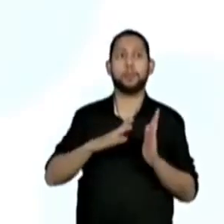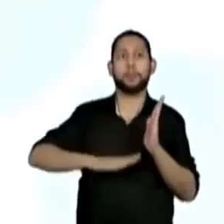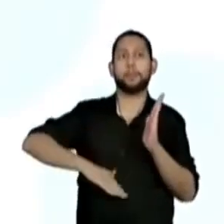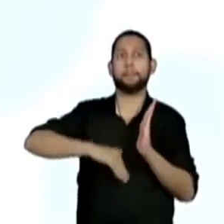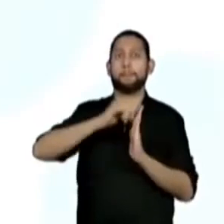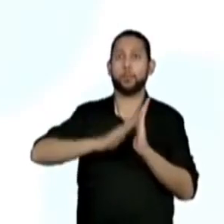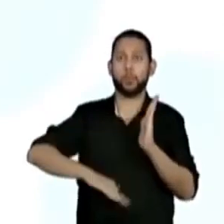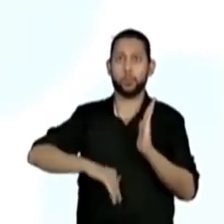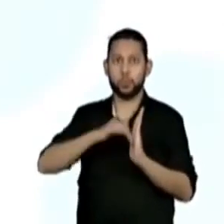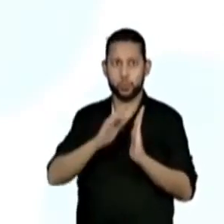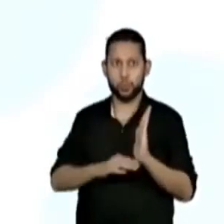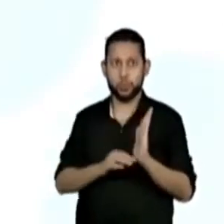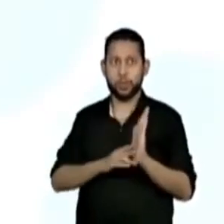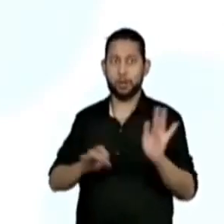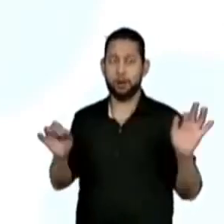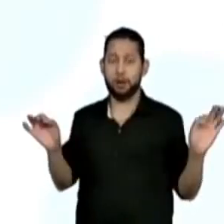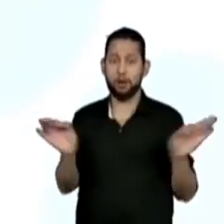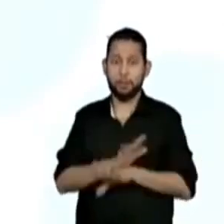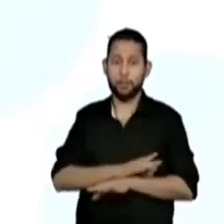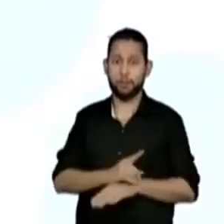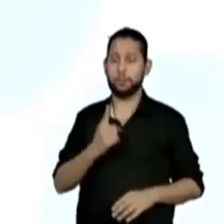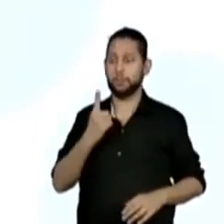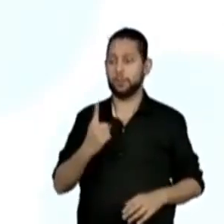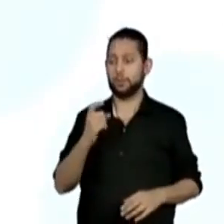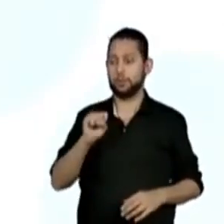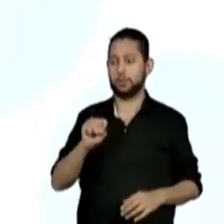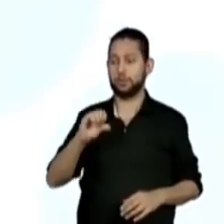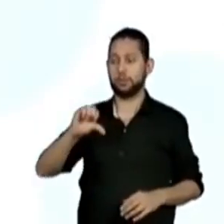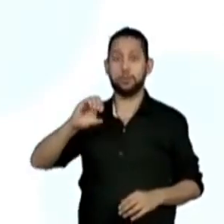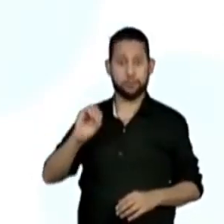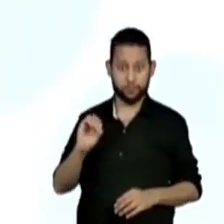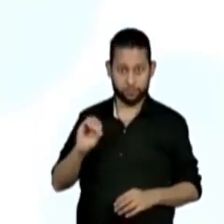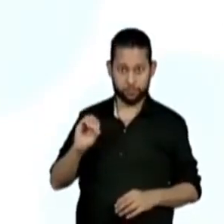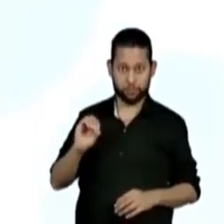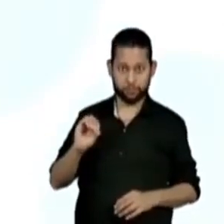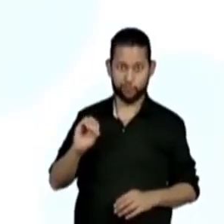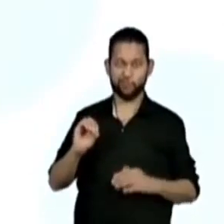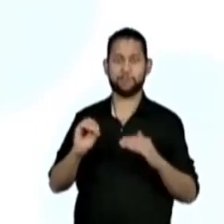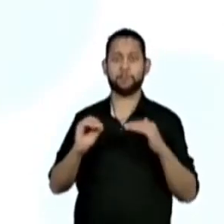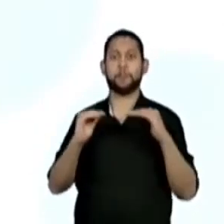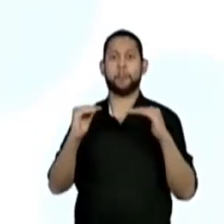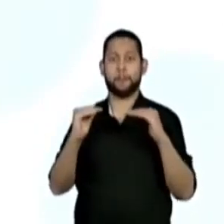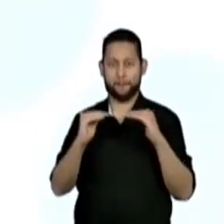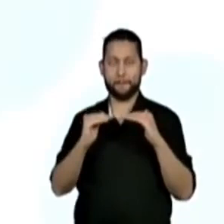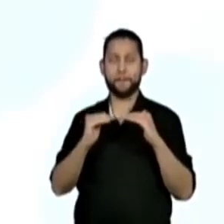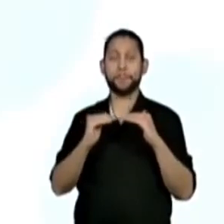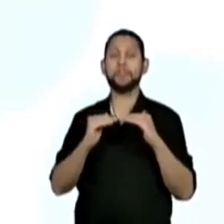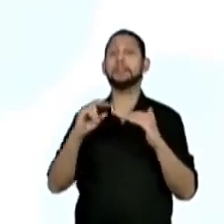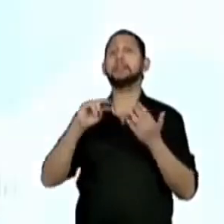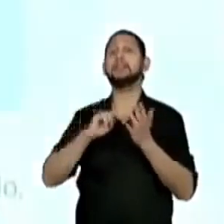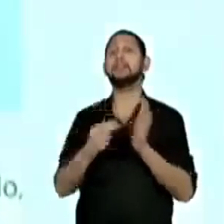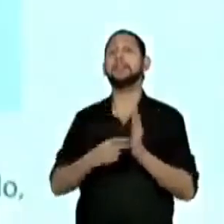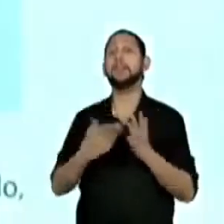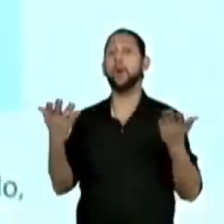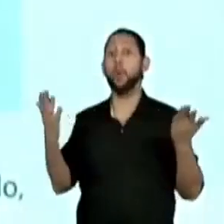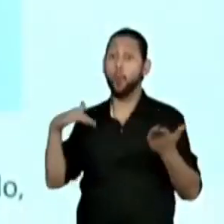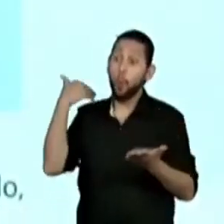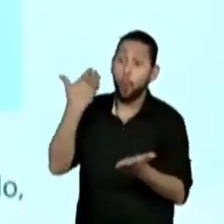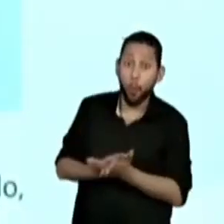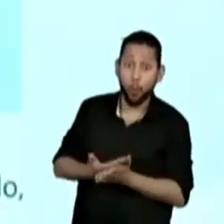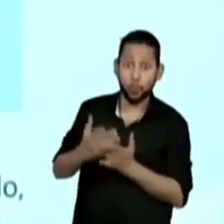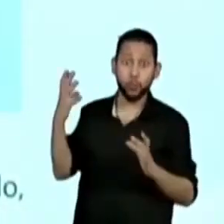i a i mais de 200 menos de 200 ou exatamente 200